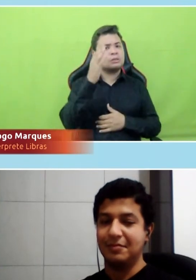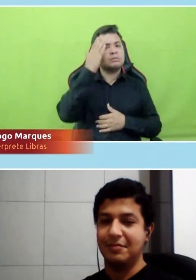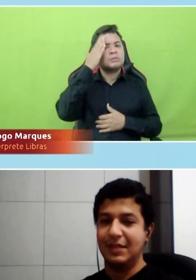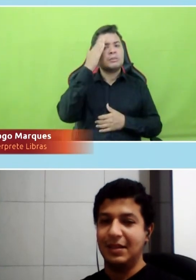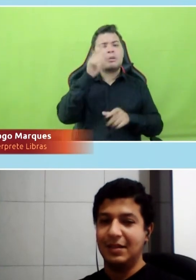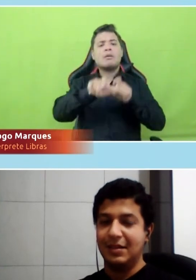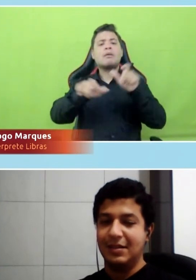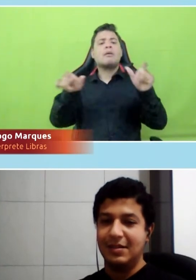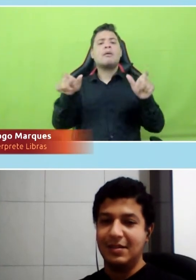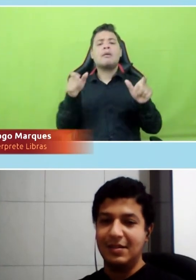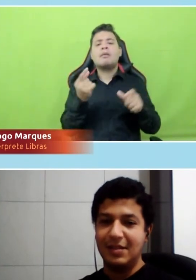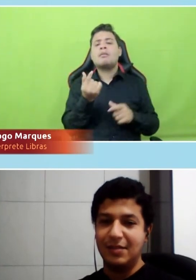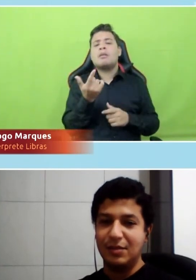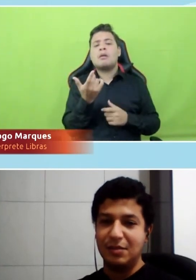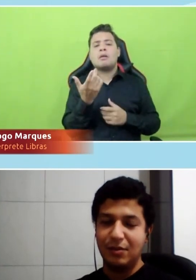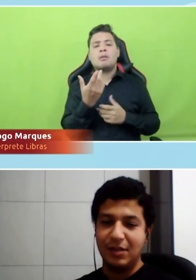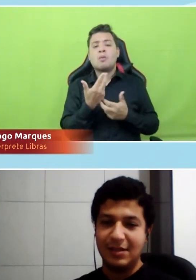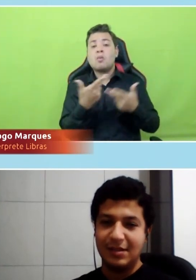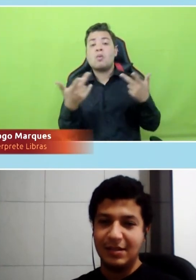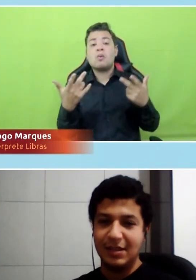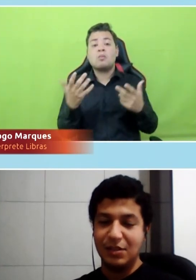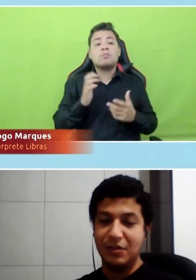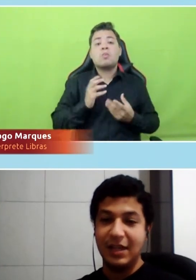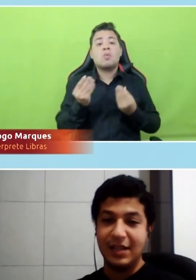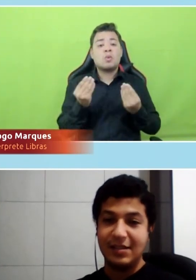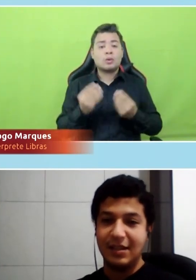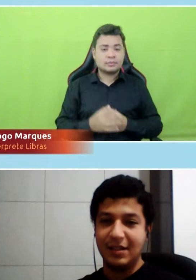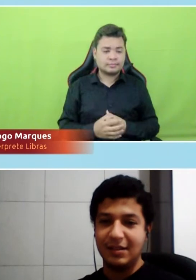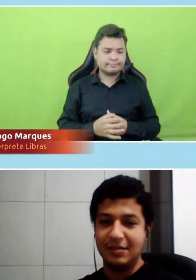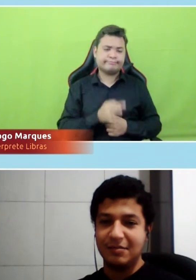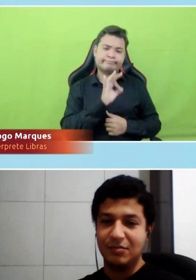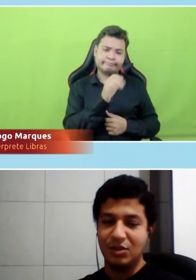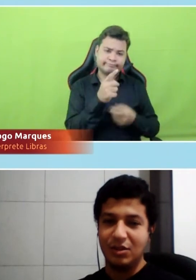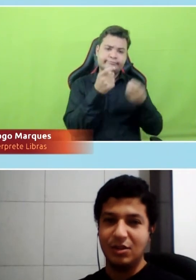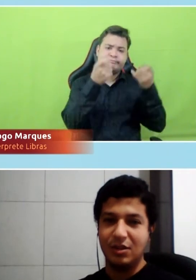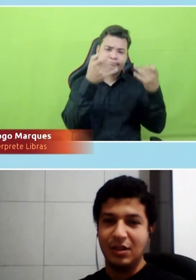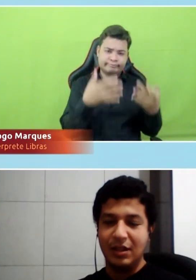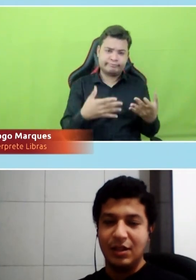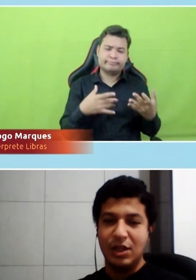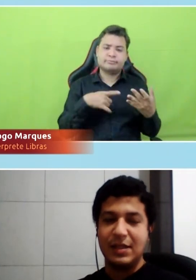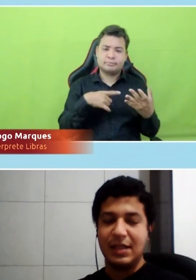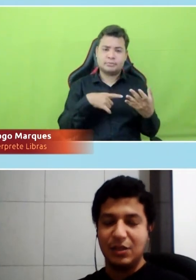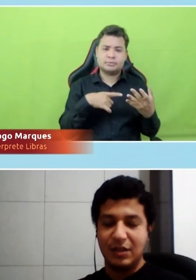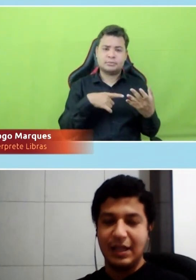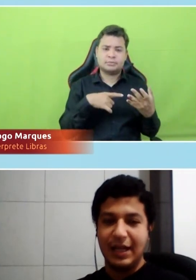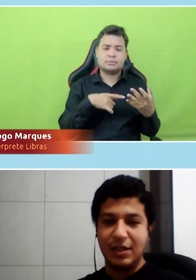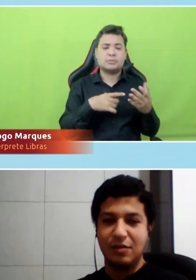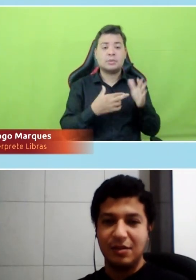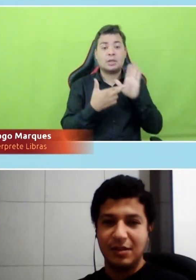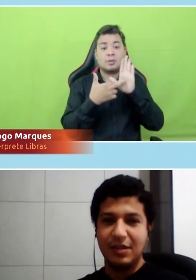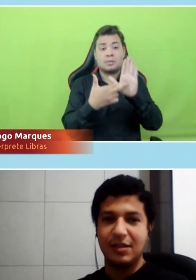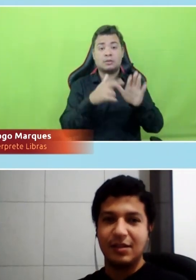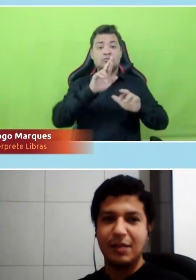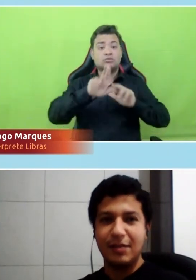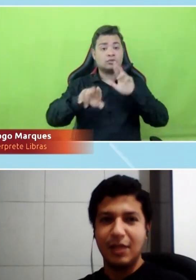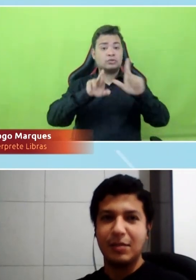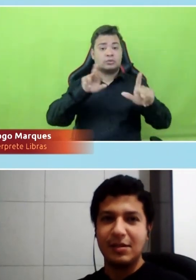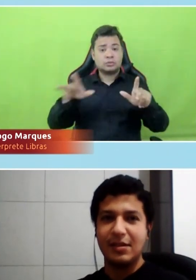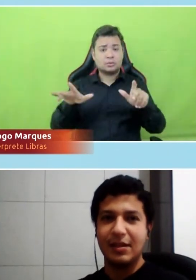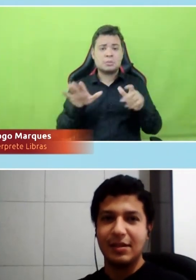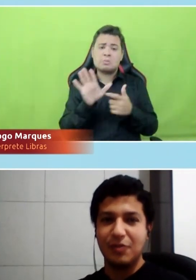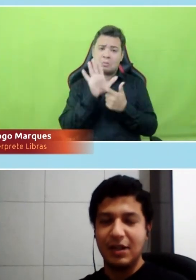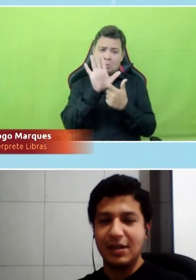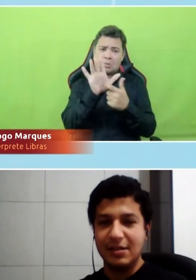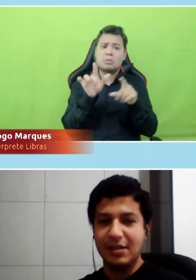candidatos. Sim, você falou nessa certa diferença, de representatividade. A gente vai ver aqui que também tem uma